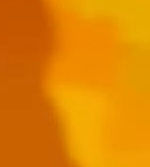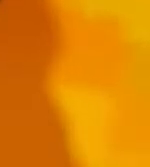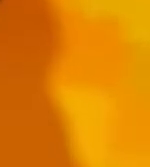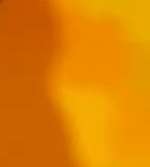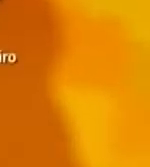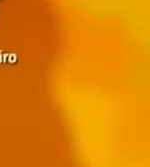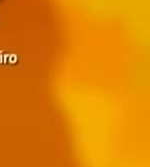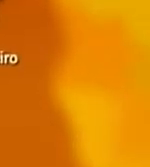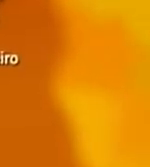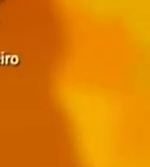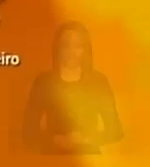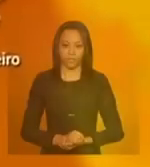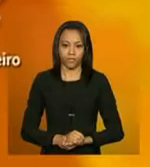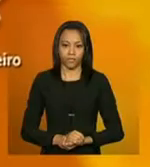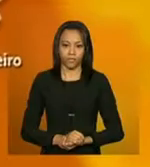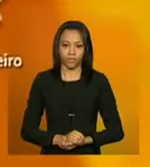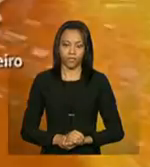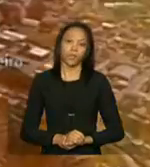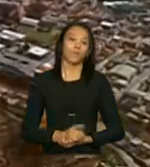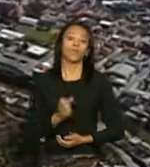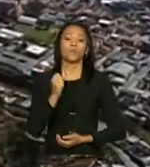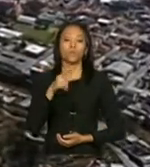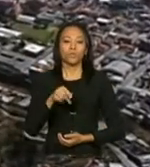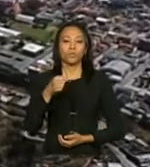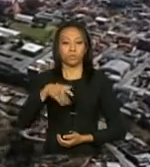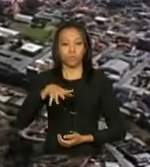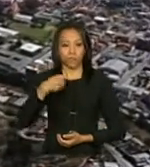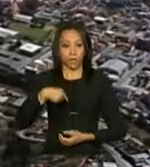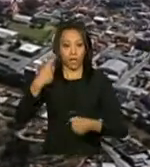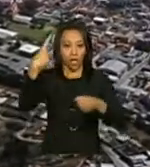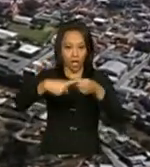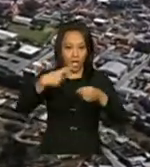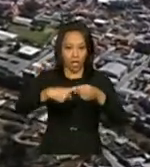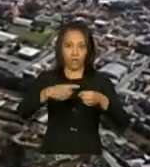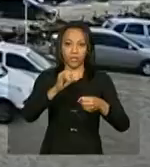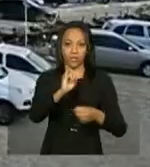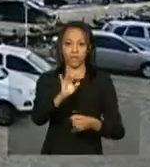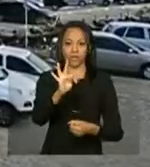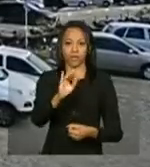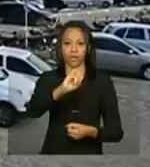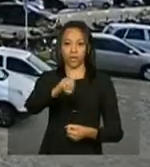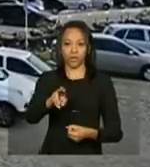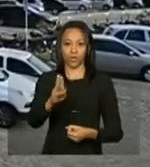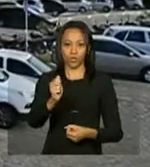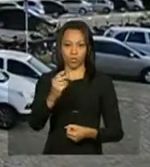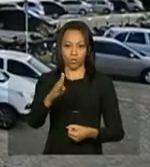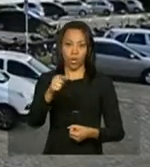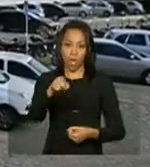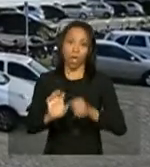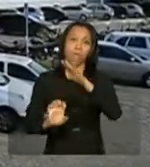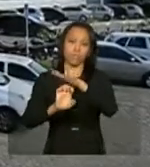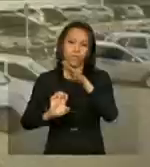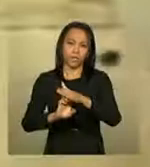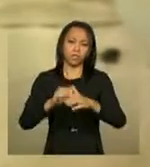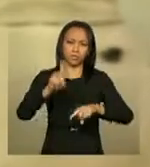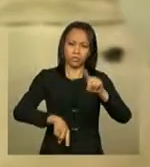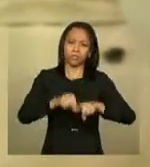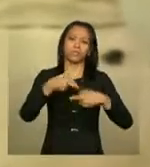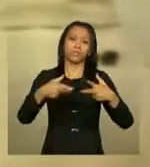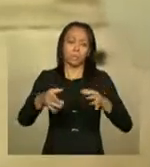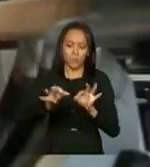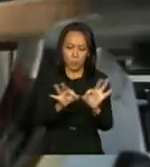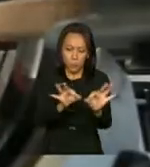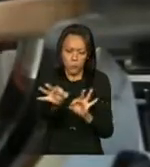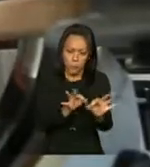Localizada no sul do estado de Minas Gerais, com sede na cidade de Itajubá, a Baltô Produtos Elétricos